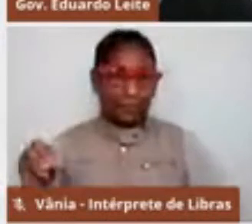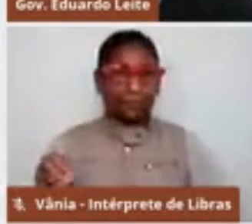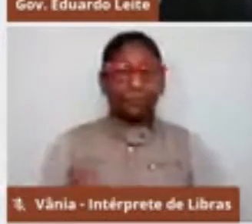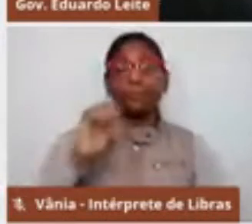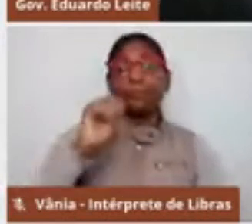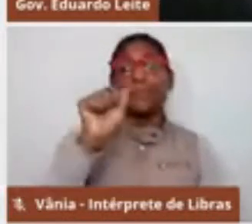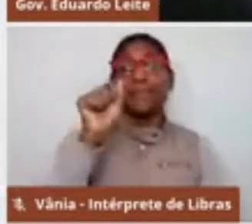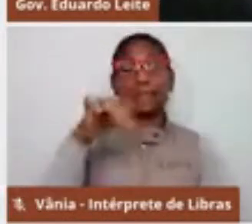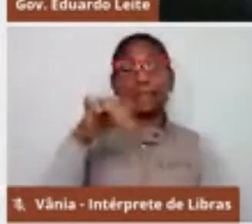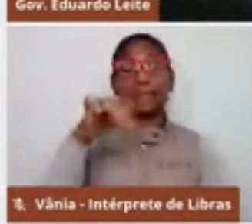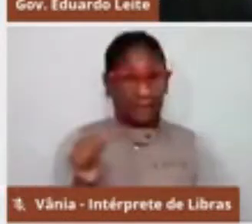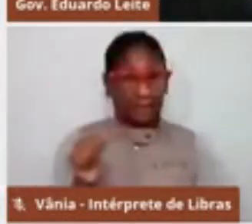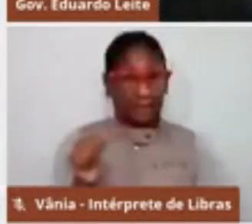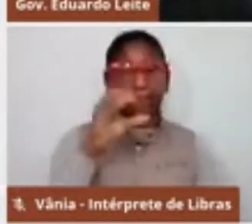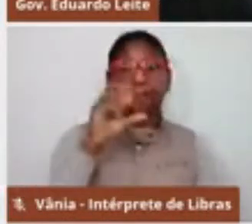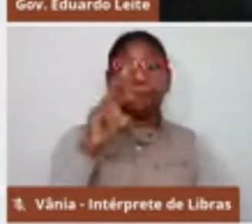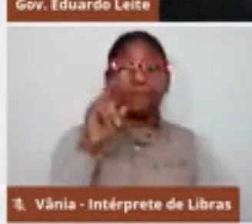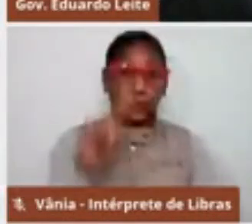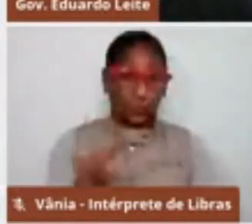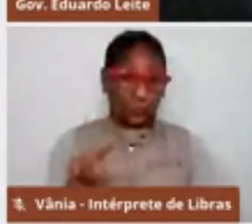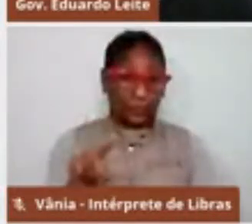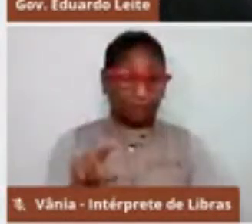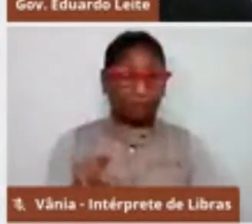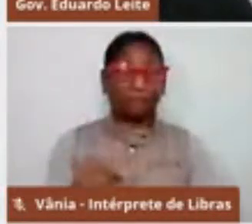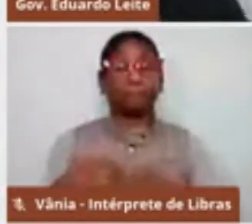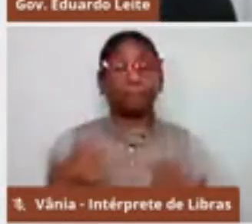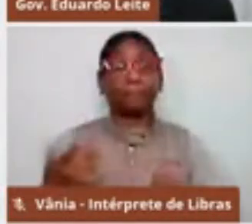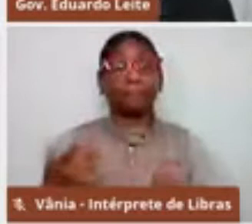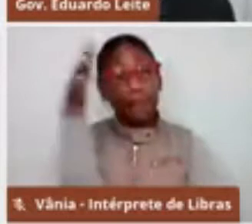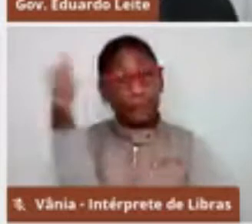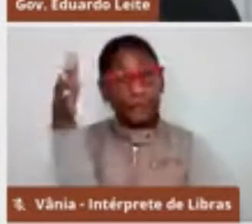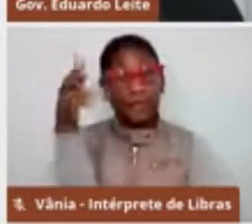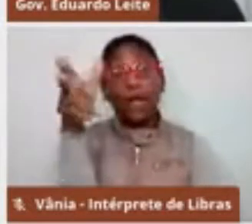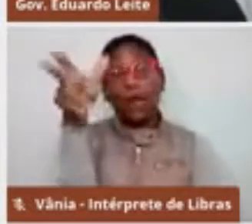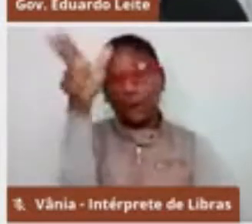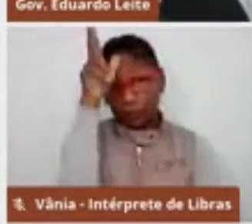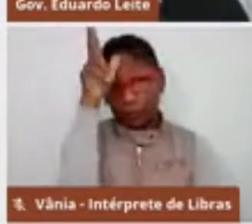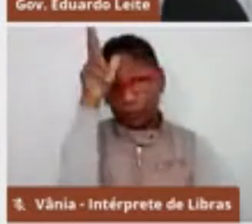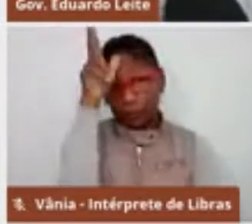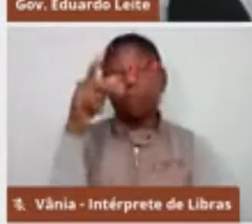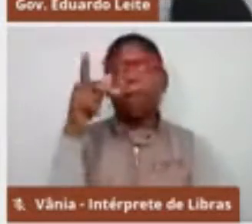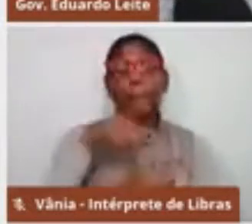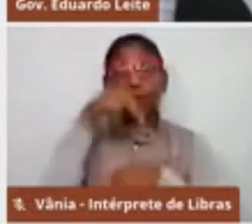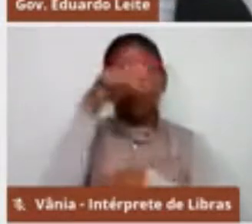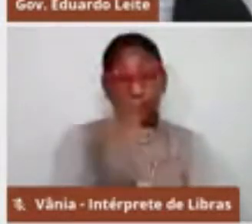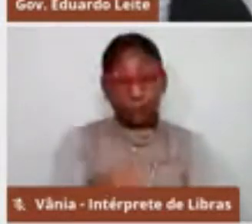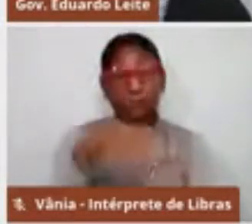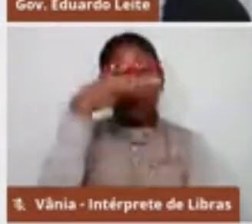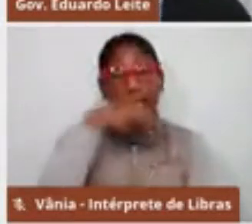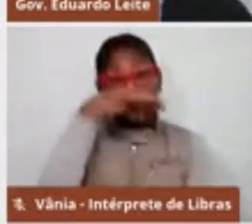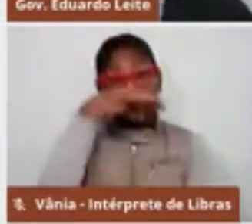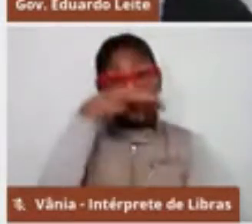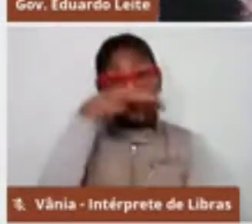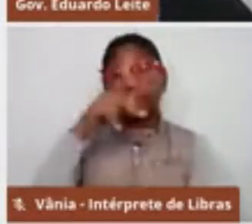Sul. Na manutenção da bandeira vermelha, nós temos as regiões de Novo Hamburgo, Palmeira das Missões, Passo Fundo e Caxias do Sul.